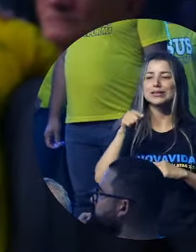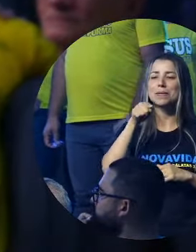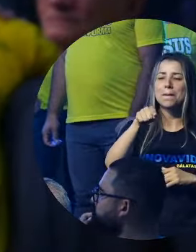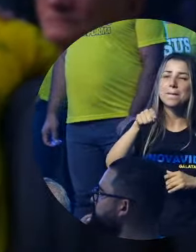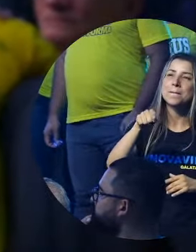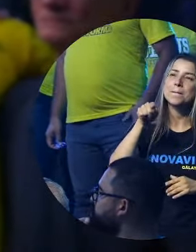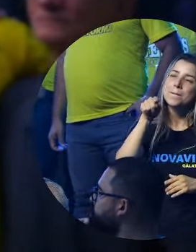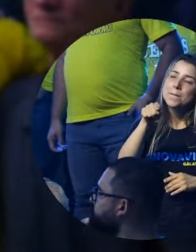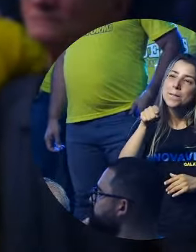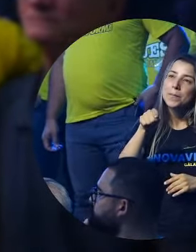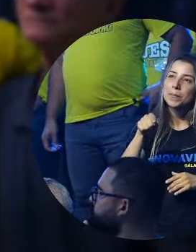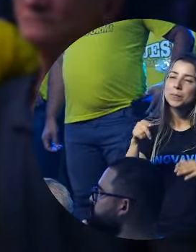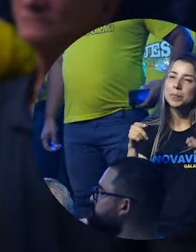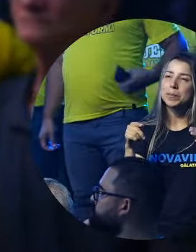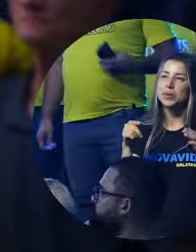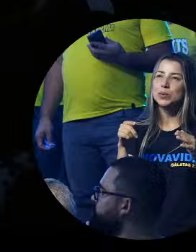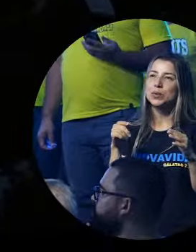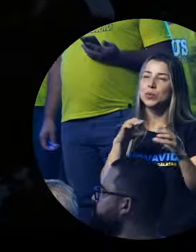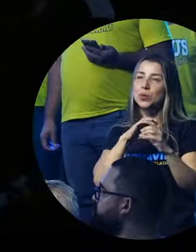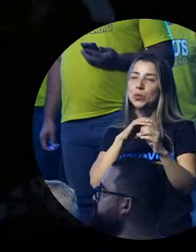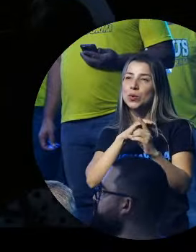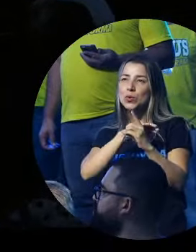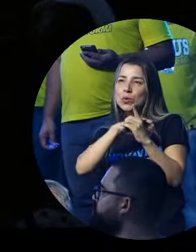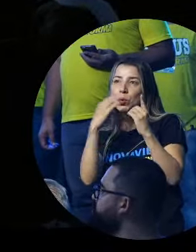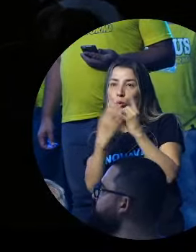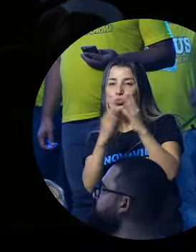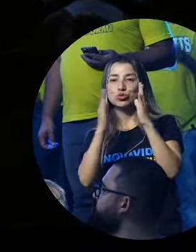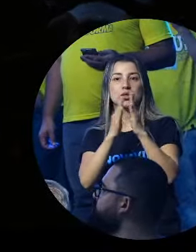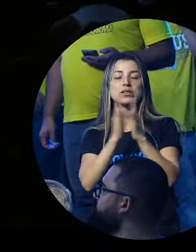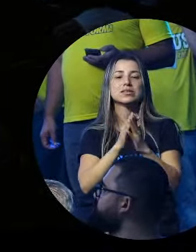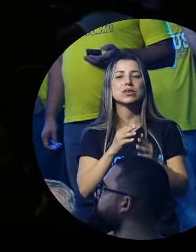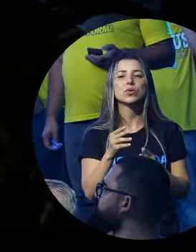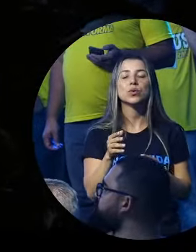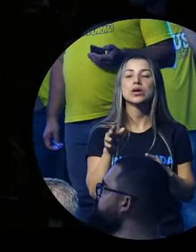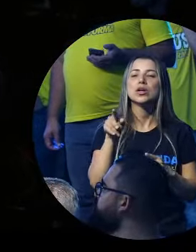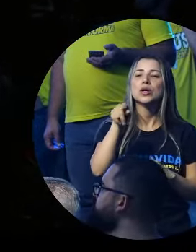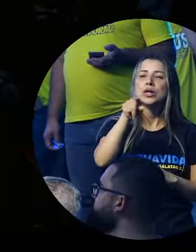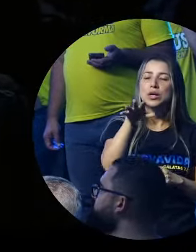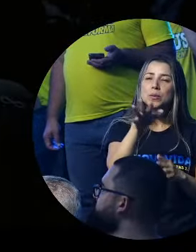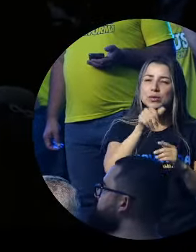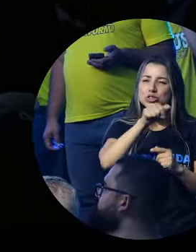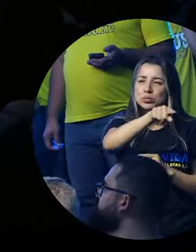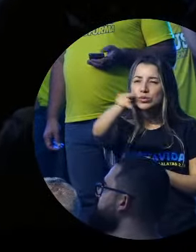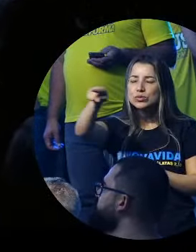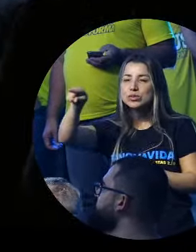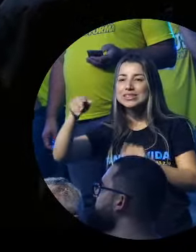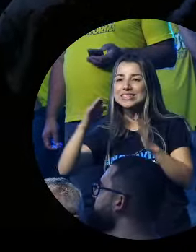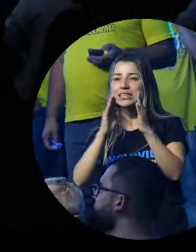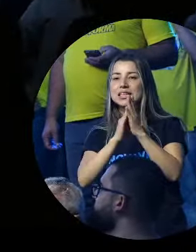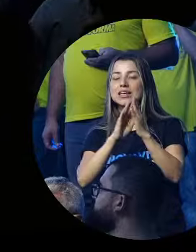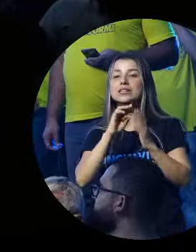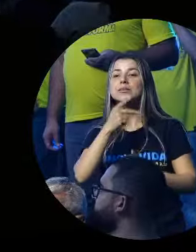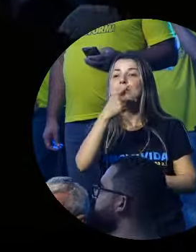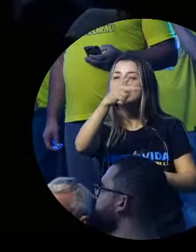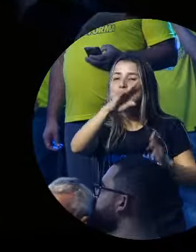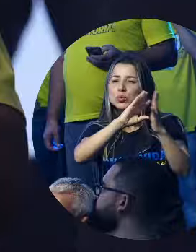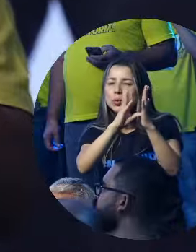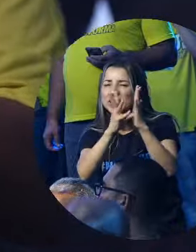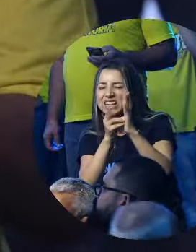nós queremos convidar a sua igreja a escolher um dia. Até o final de junho, todos os horários já